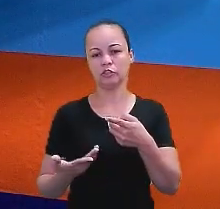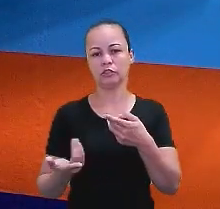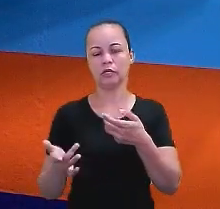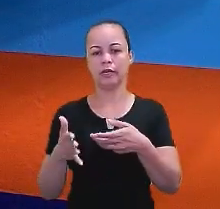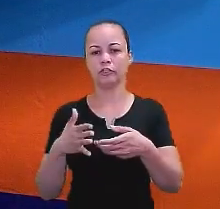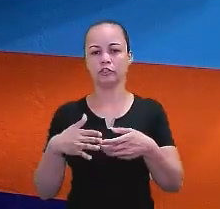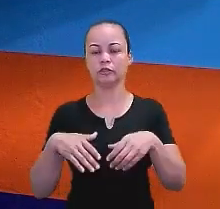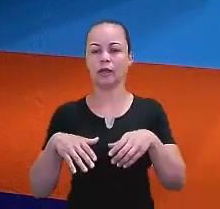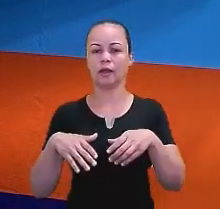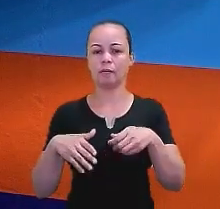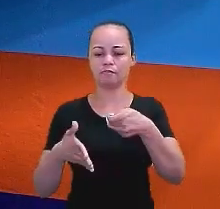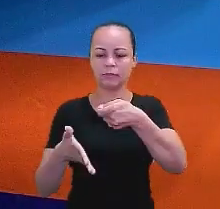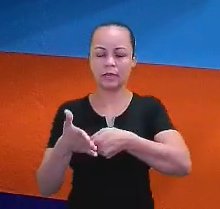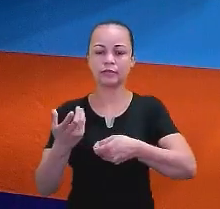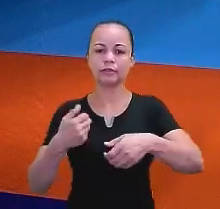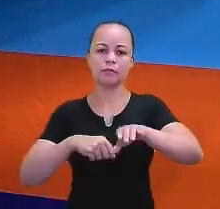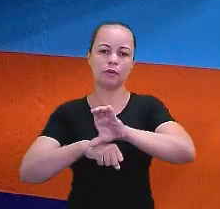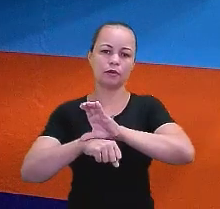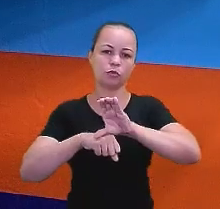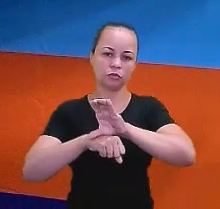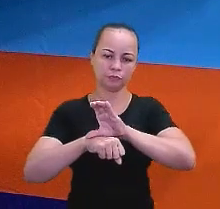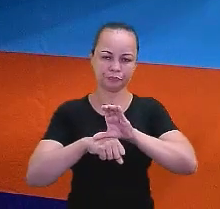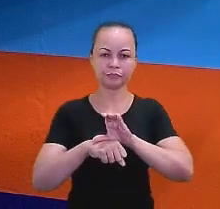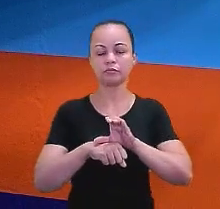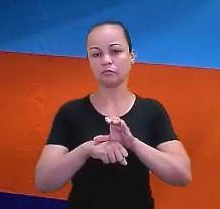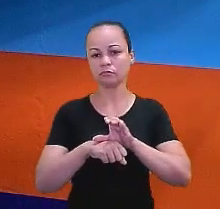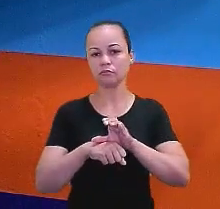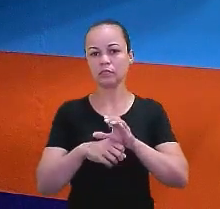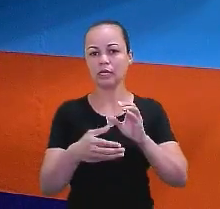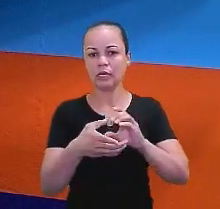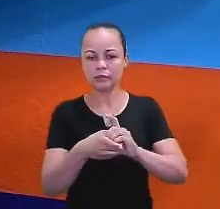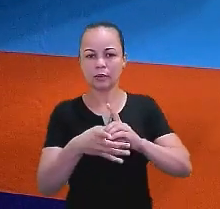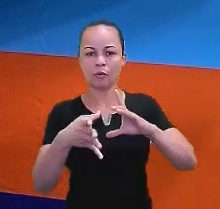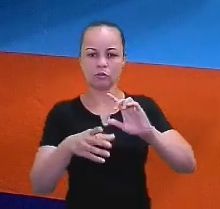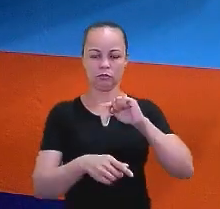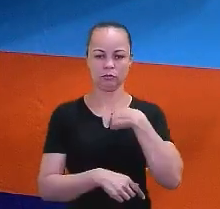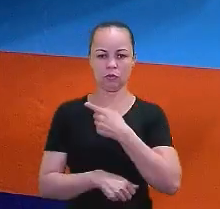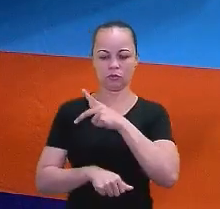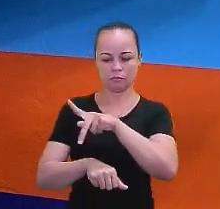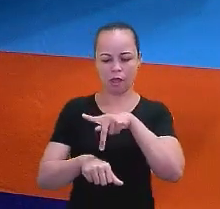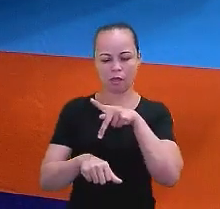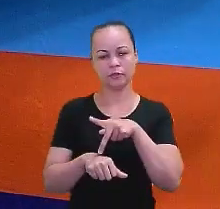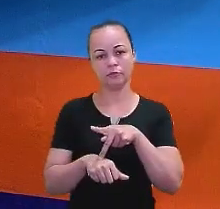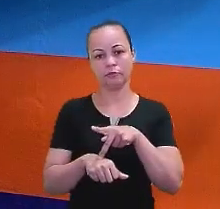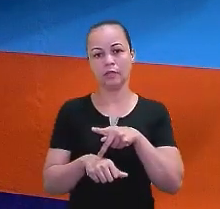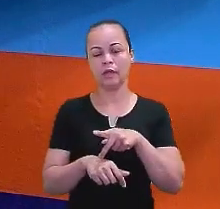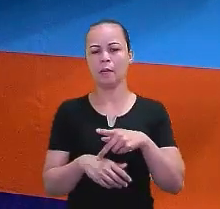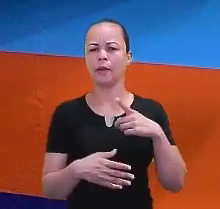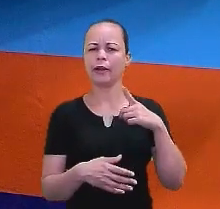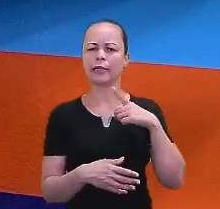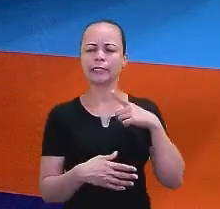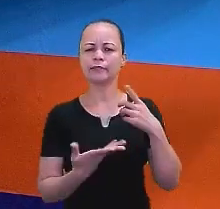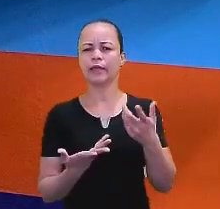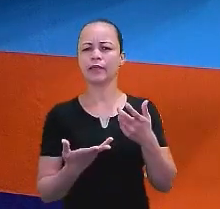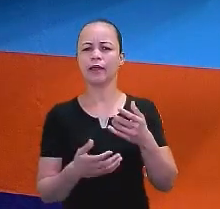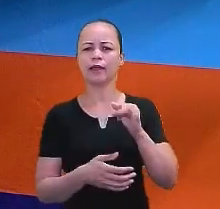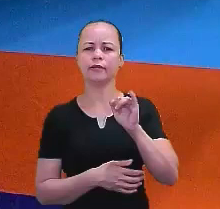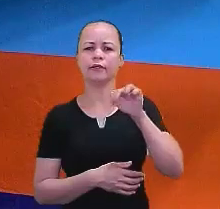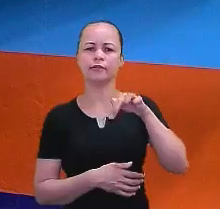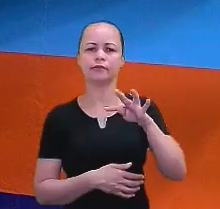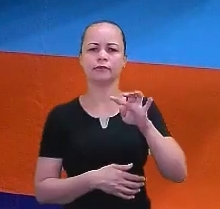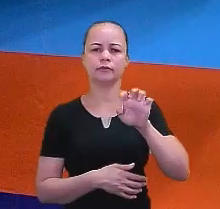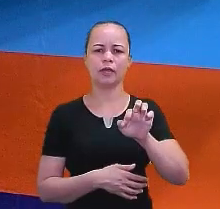pela Constituição democrática do nosso país para que haja intervenção.